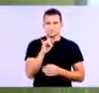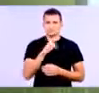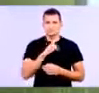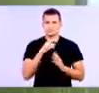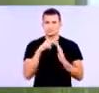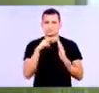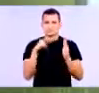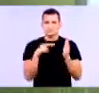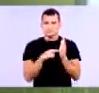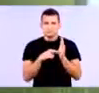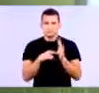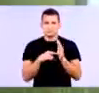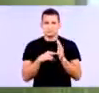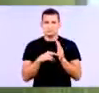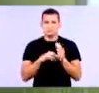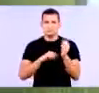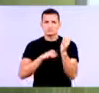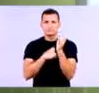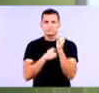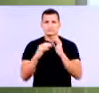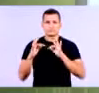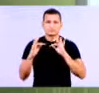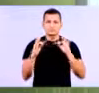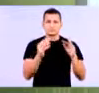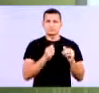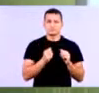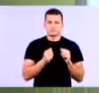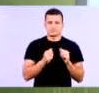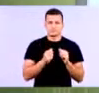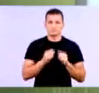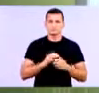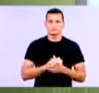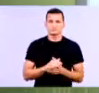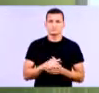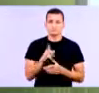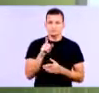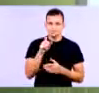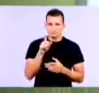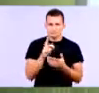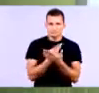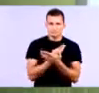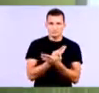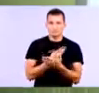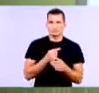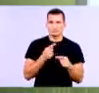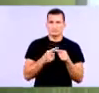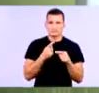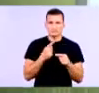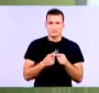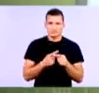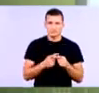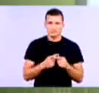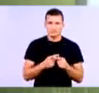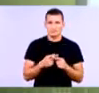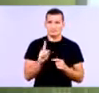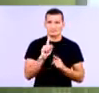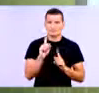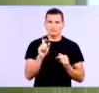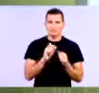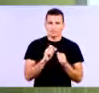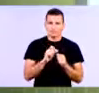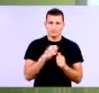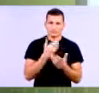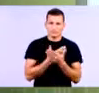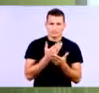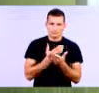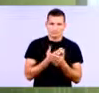regra que bloqueia tudo para todos. Isso acontece porque não foi feito um